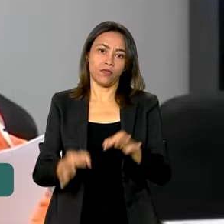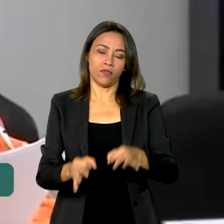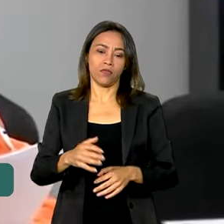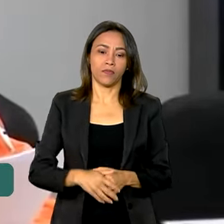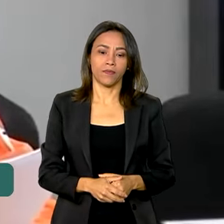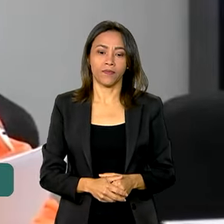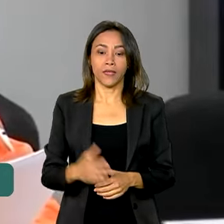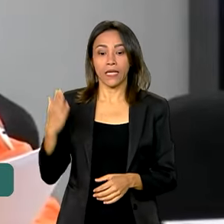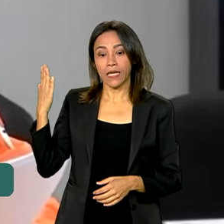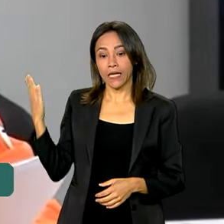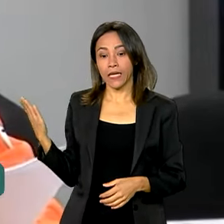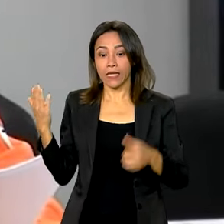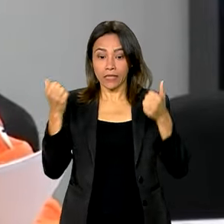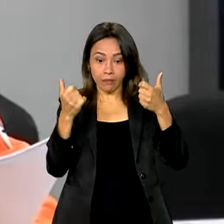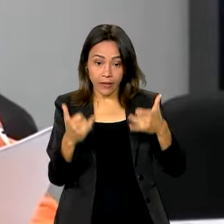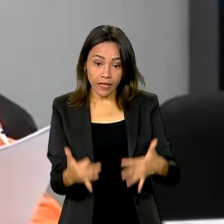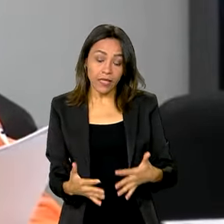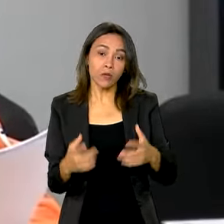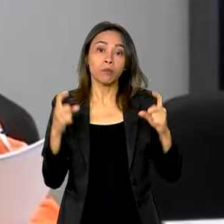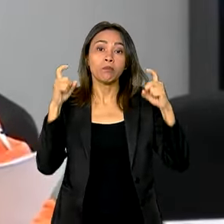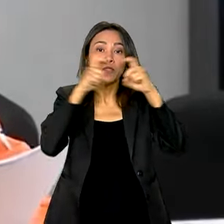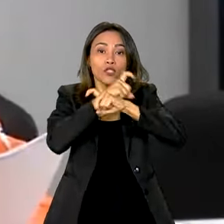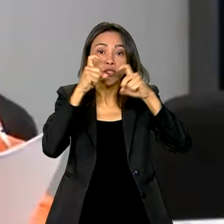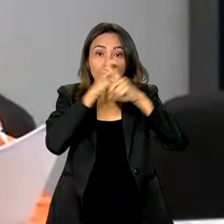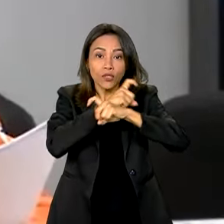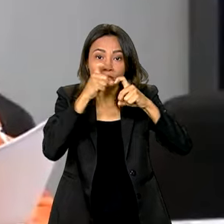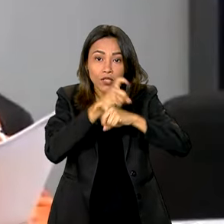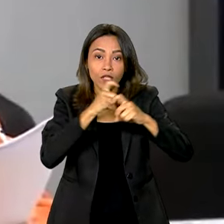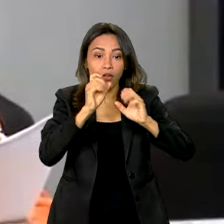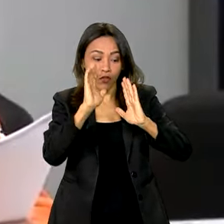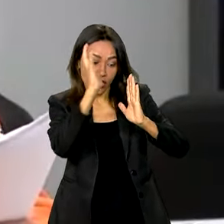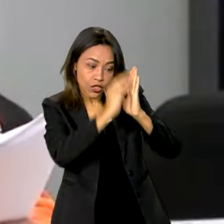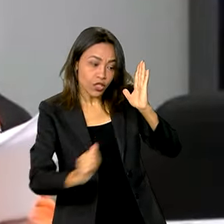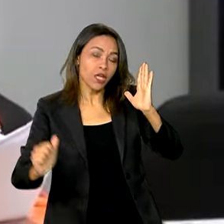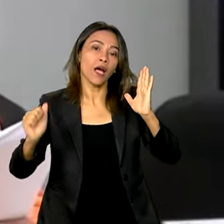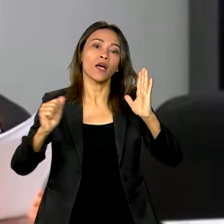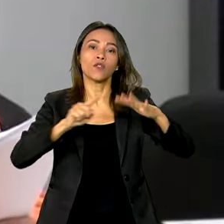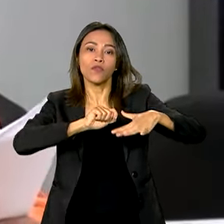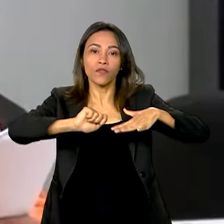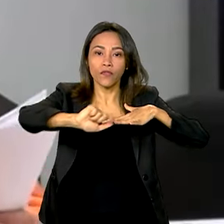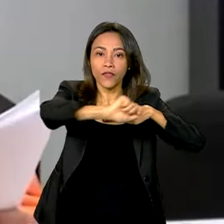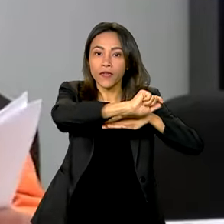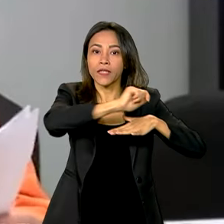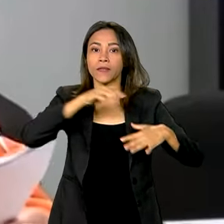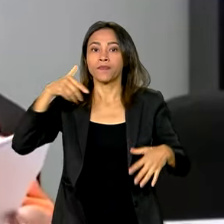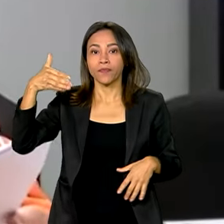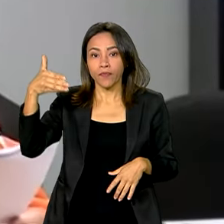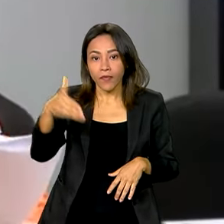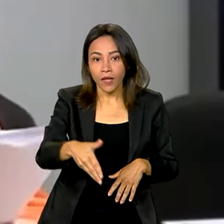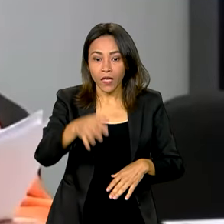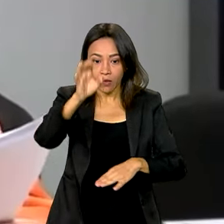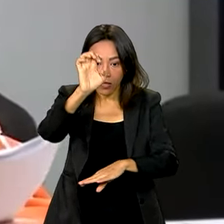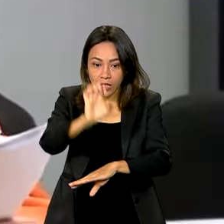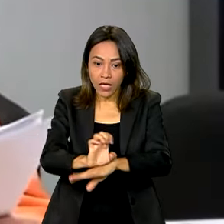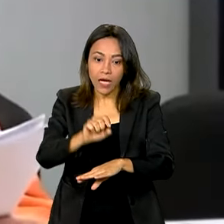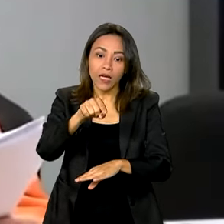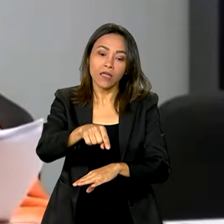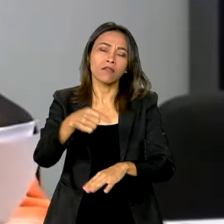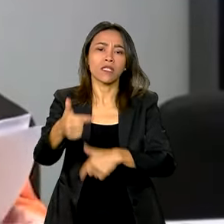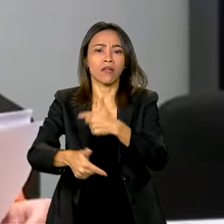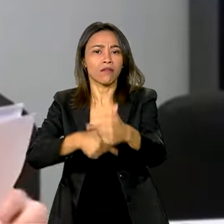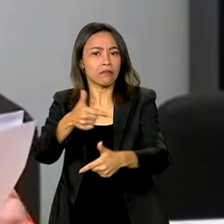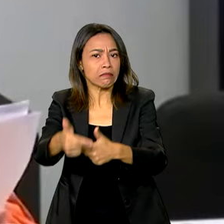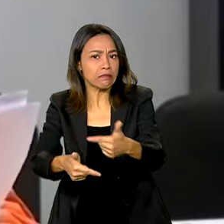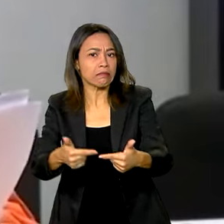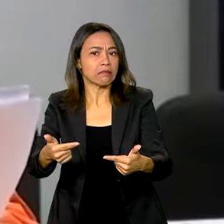É mentira que foi tirado do ar o fake news que dizia que o centro de distribuição de Passo Fundo estava estocando doações. Era mentira